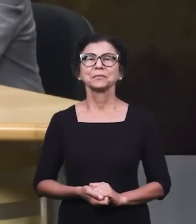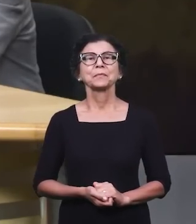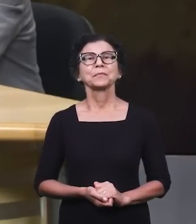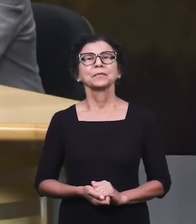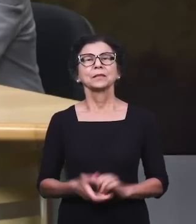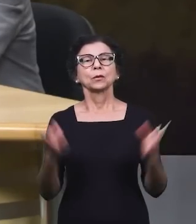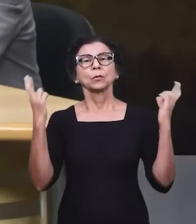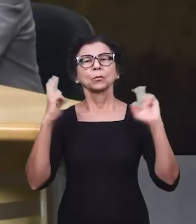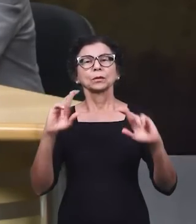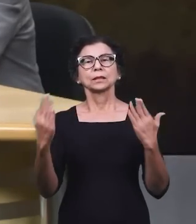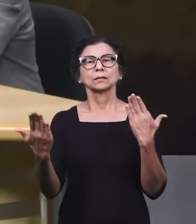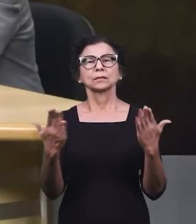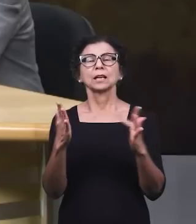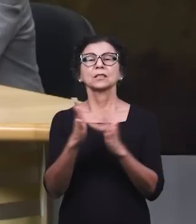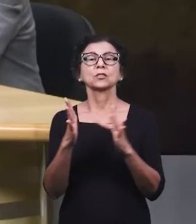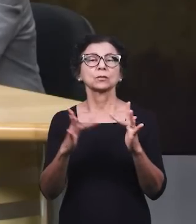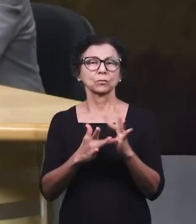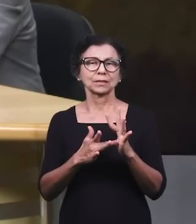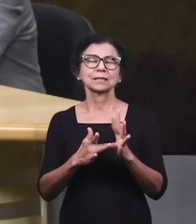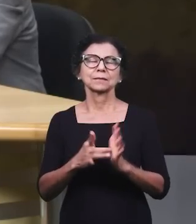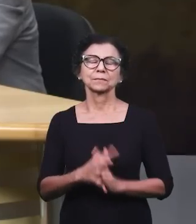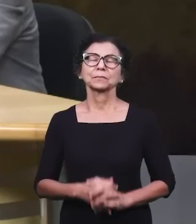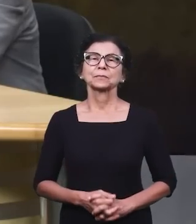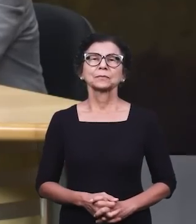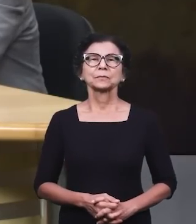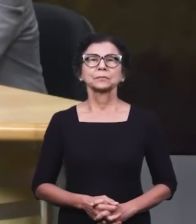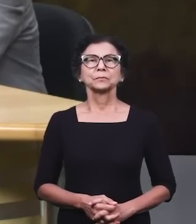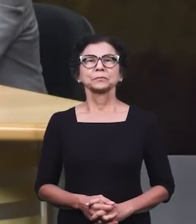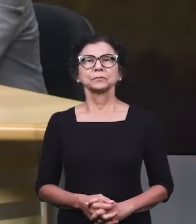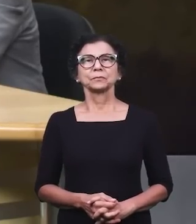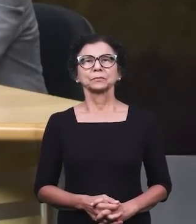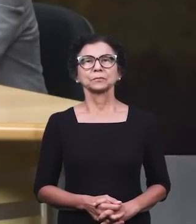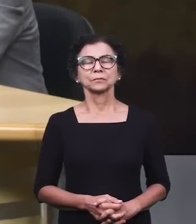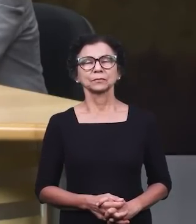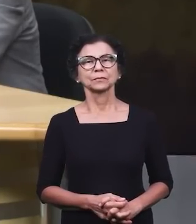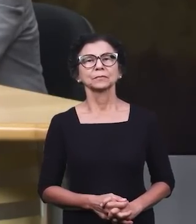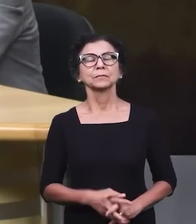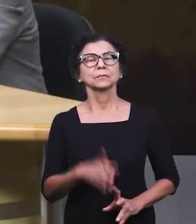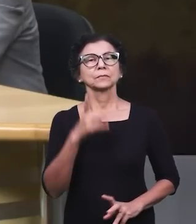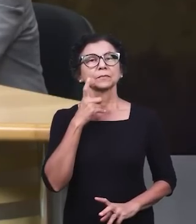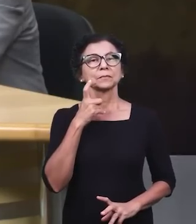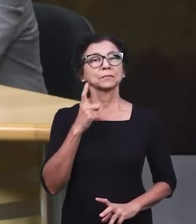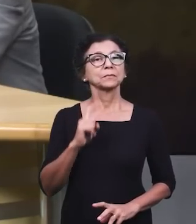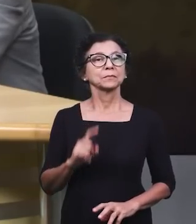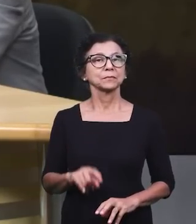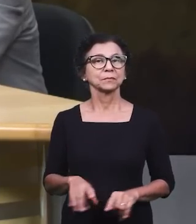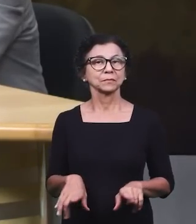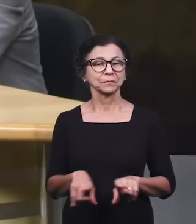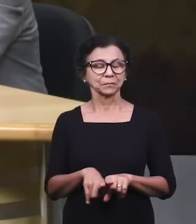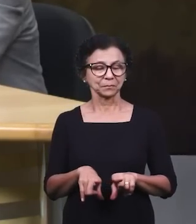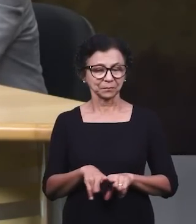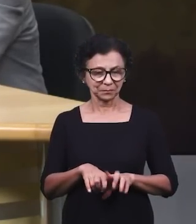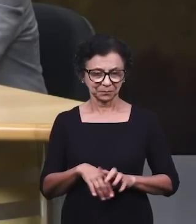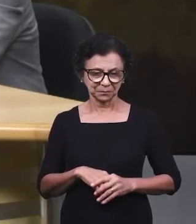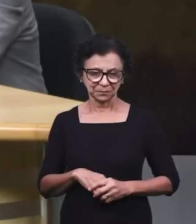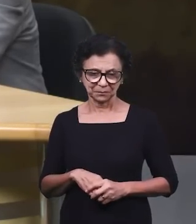estar presente, né? Glória a Deus. E o livro de Hebreus revela uma coisa também interessante, é que em nenhum